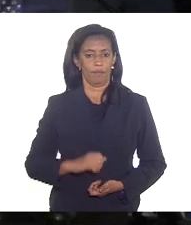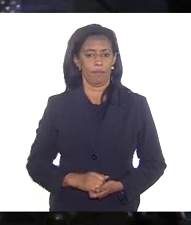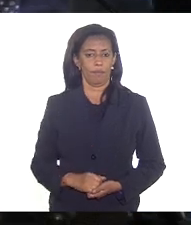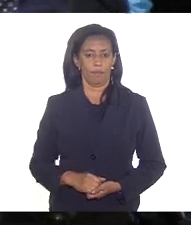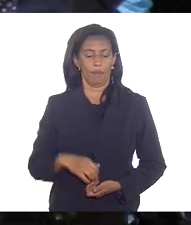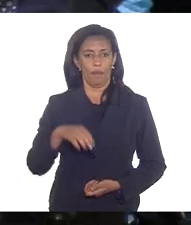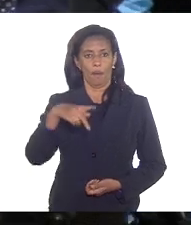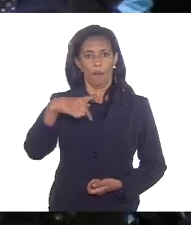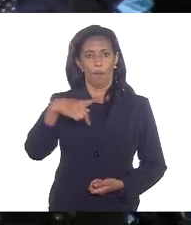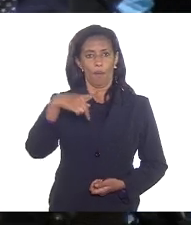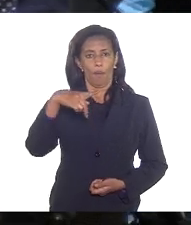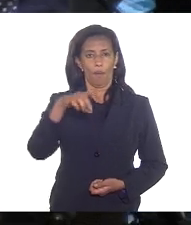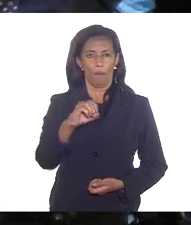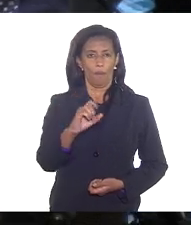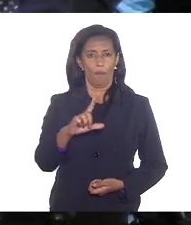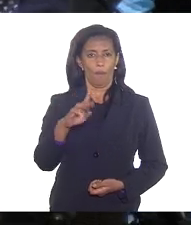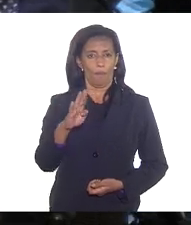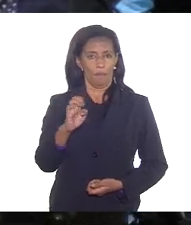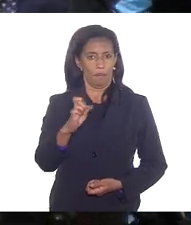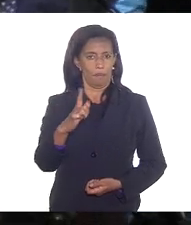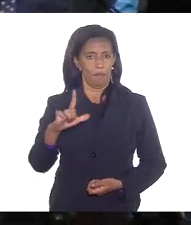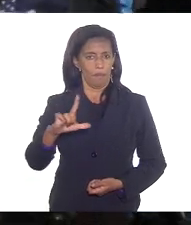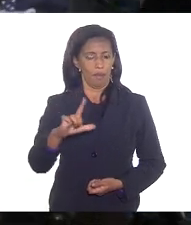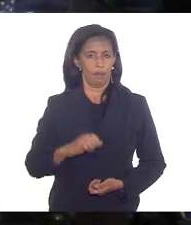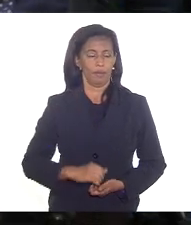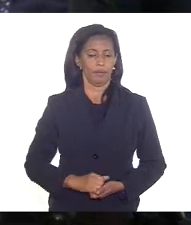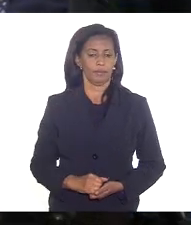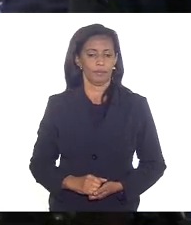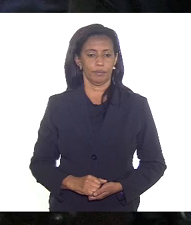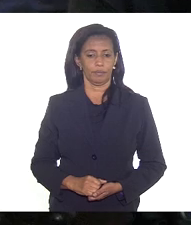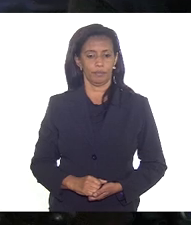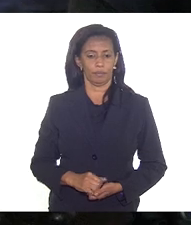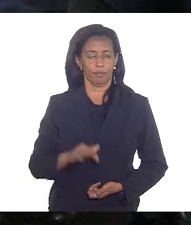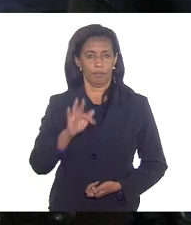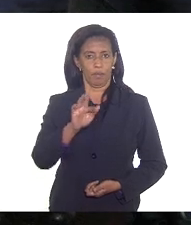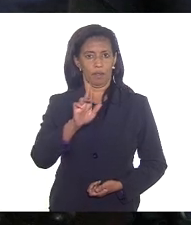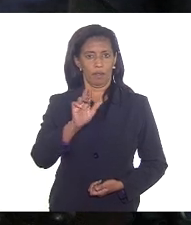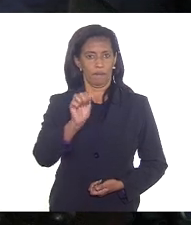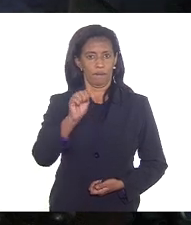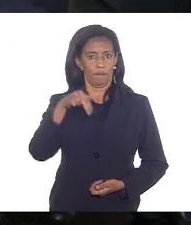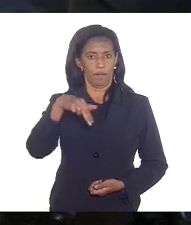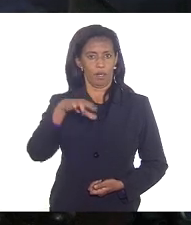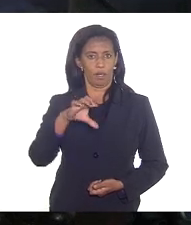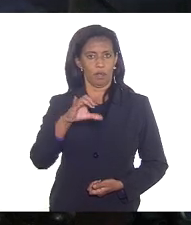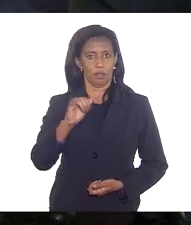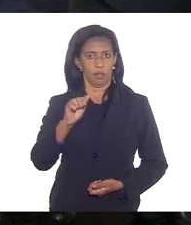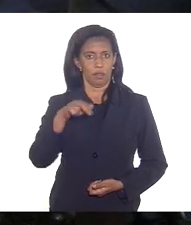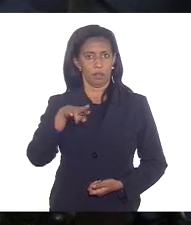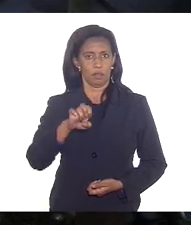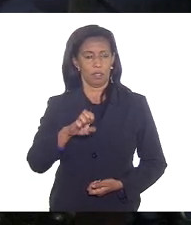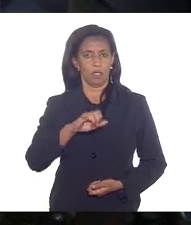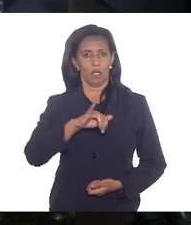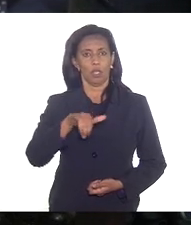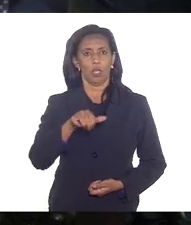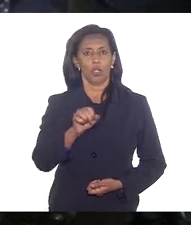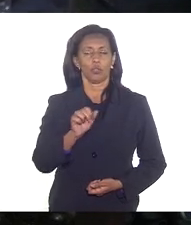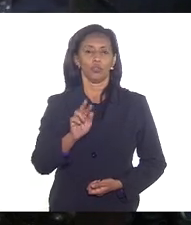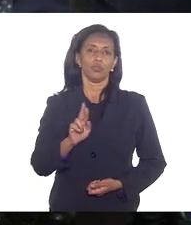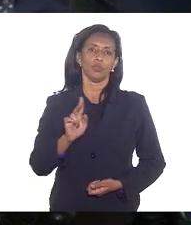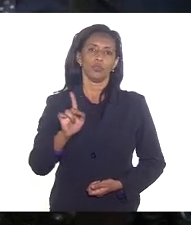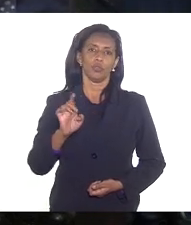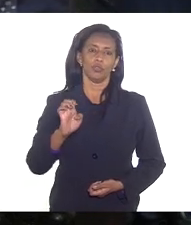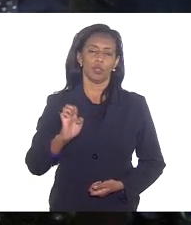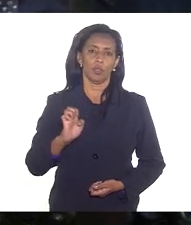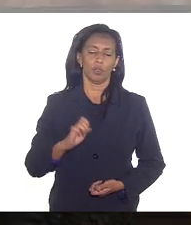Soares deputado Felipe poubel Deputado Felipe poubel deputada Franciane Motta deputado Jorge Felipe Neto